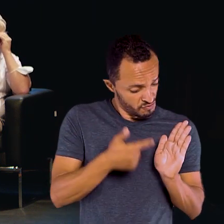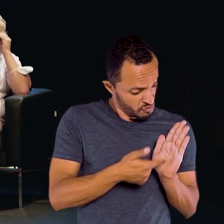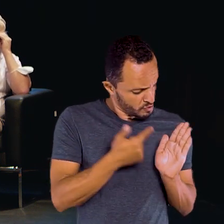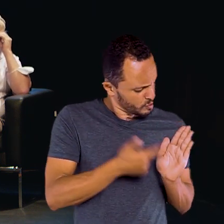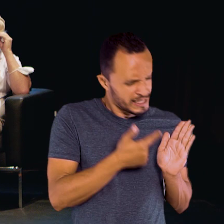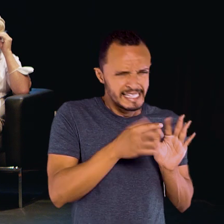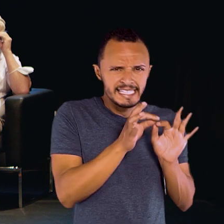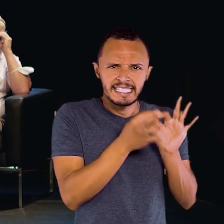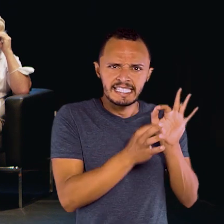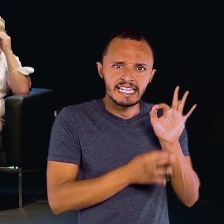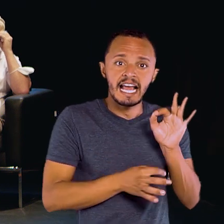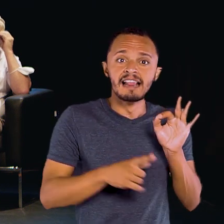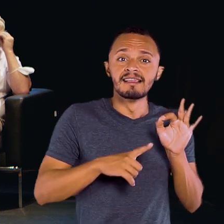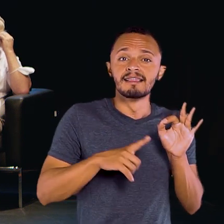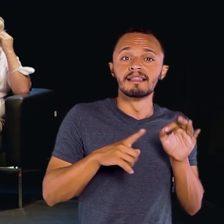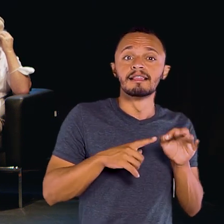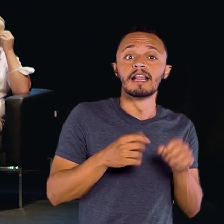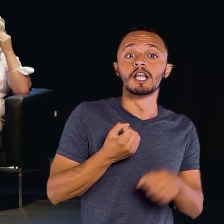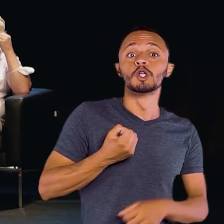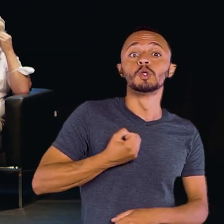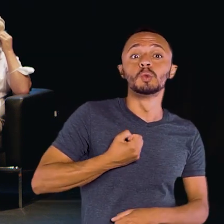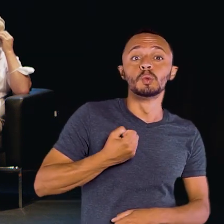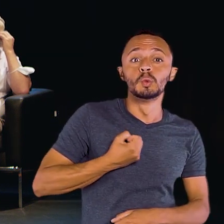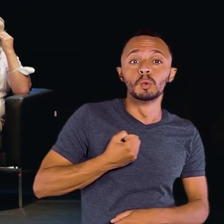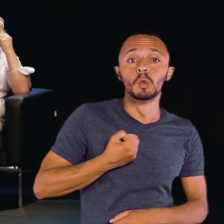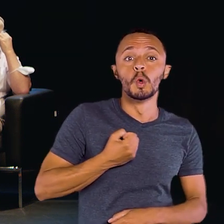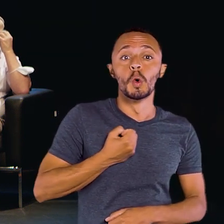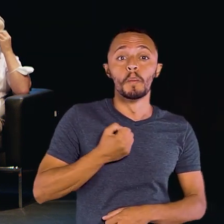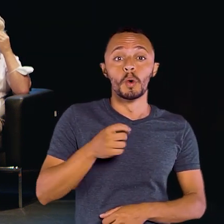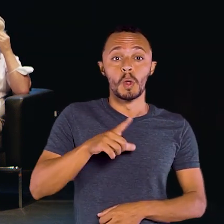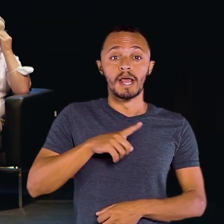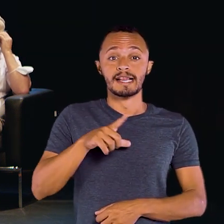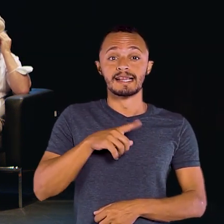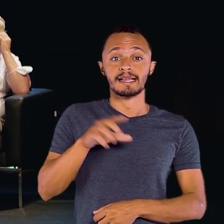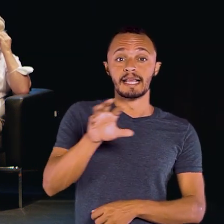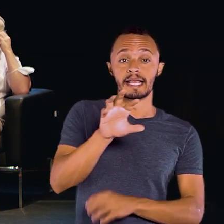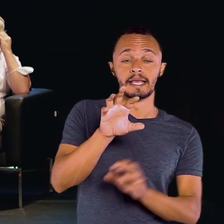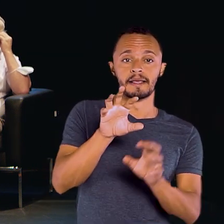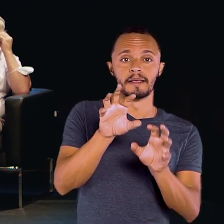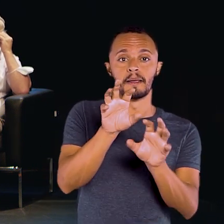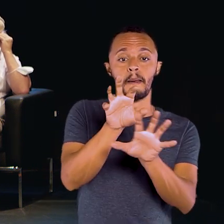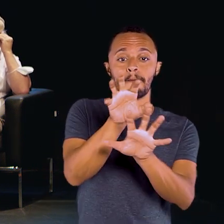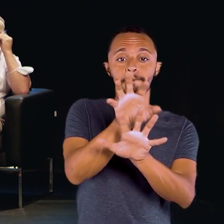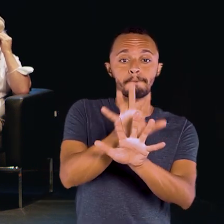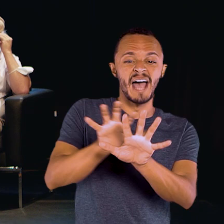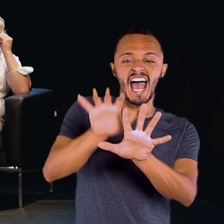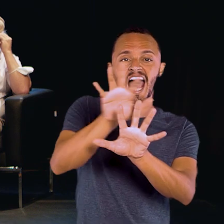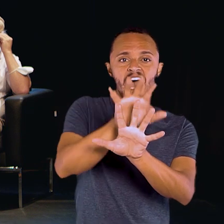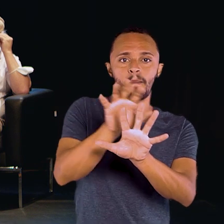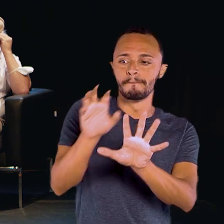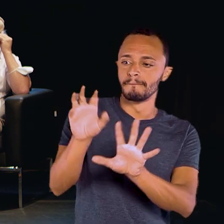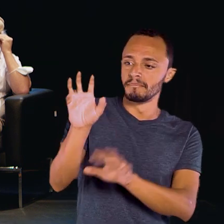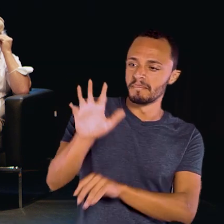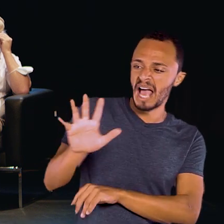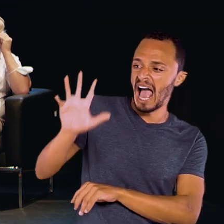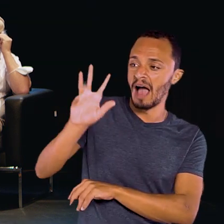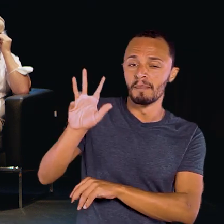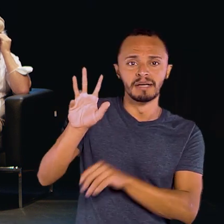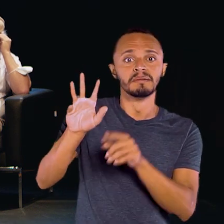de estatísticas, de mapas, é bem impressionante. Mas a gente também passa por isso, né? E eu